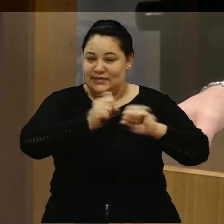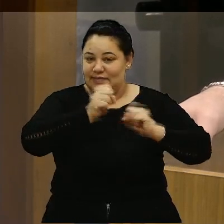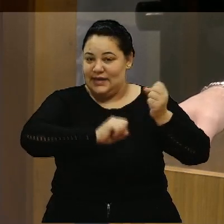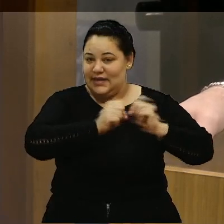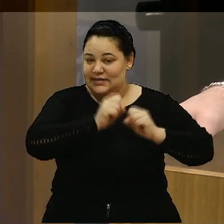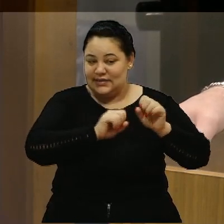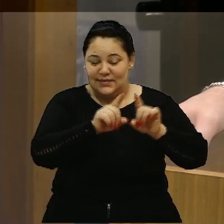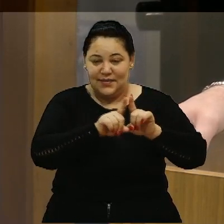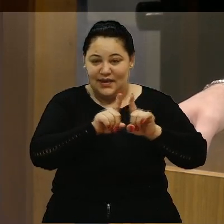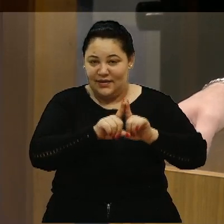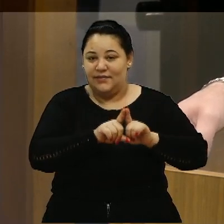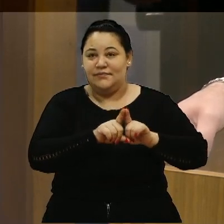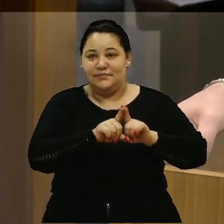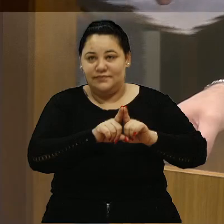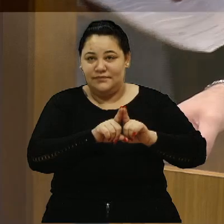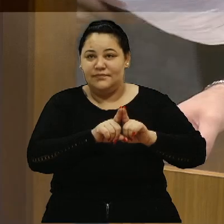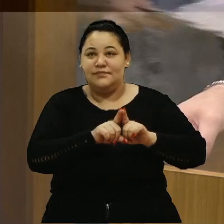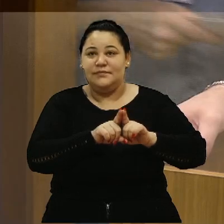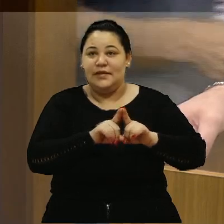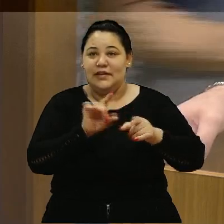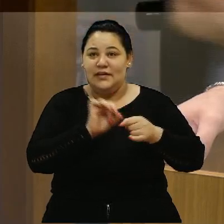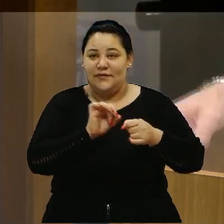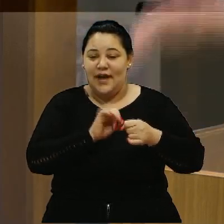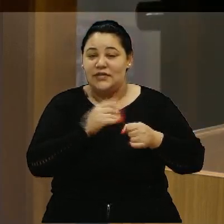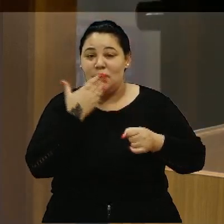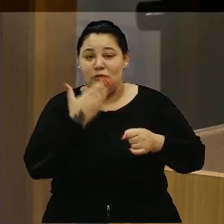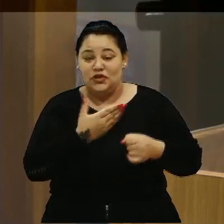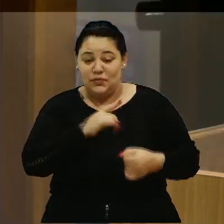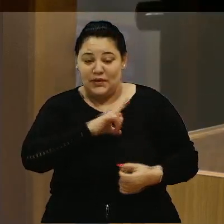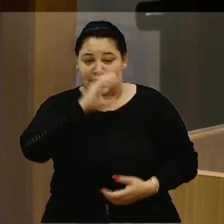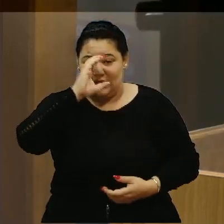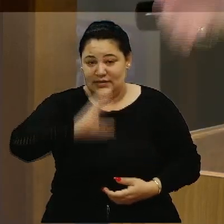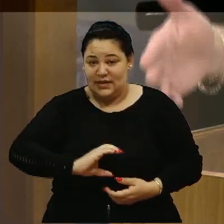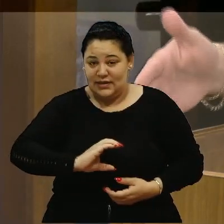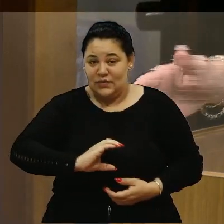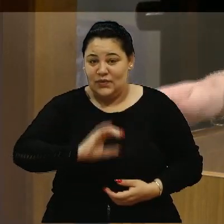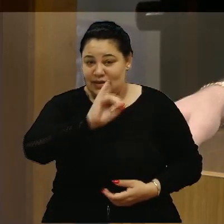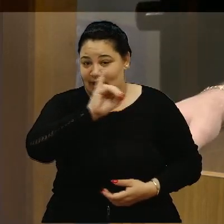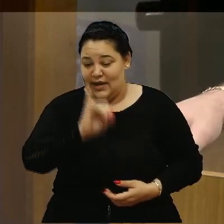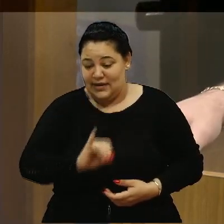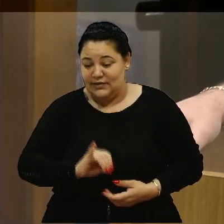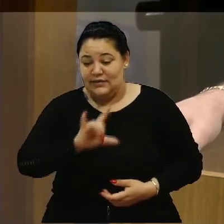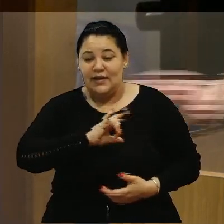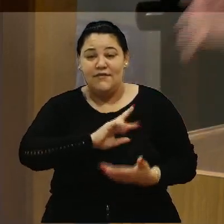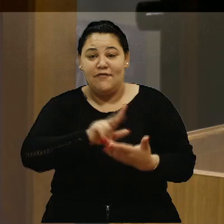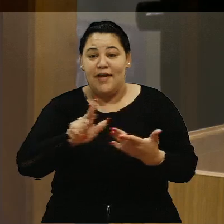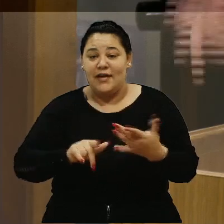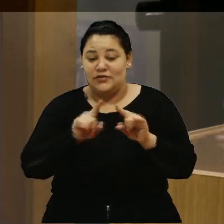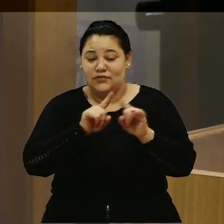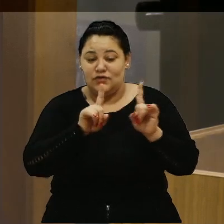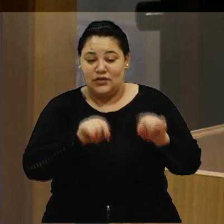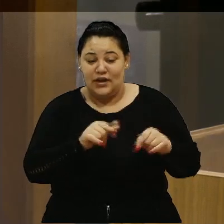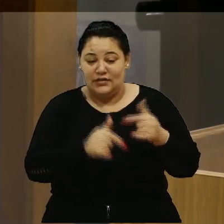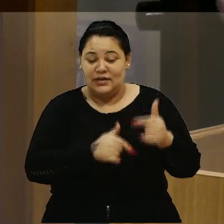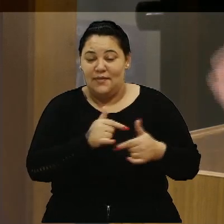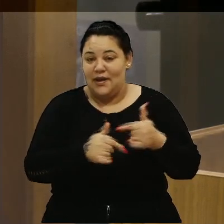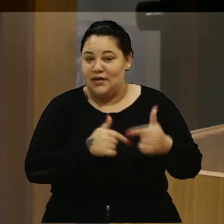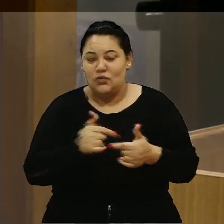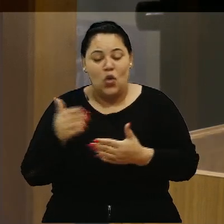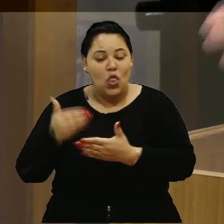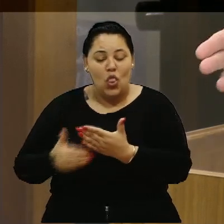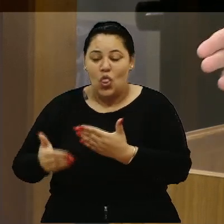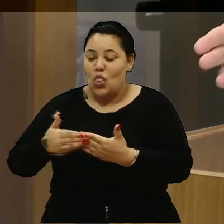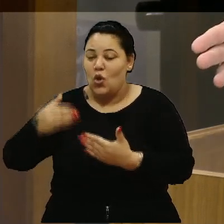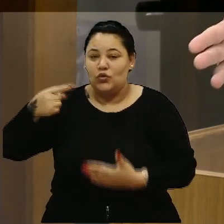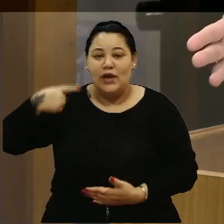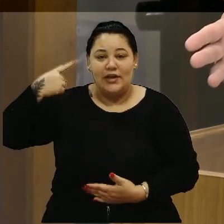que encaminham a cidadania italiana, que tem diversos funcionários trabalhando nessa empresa, sejam todos os